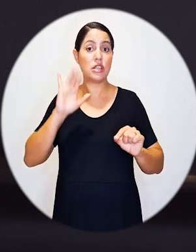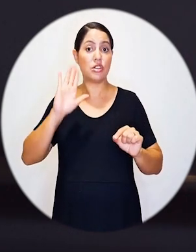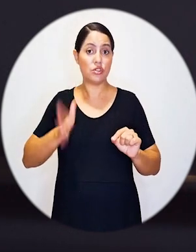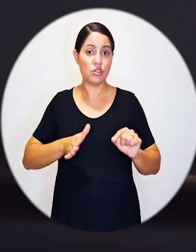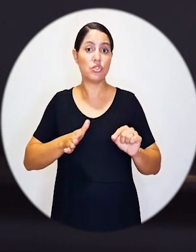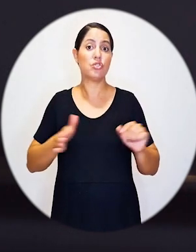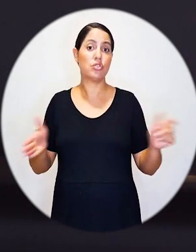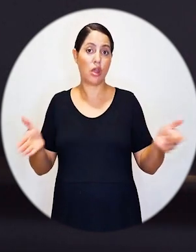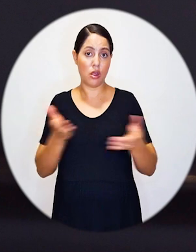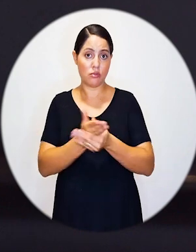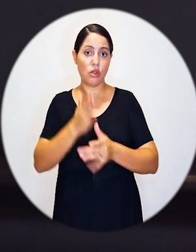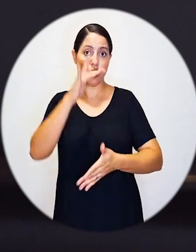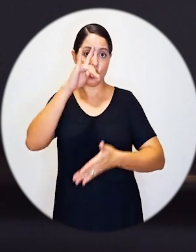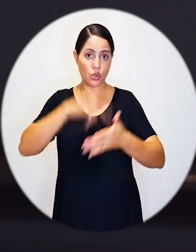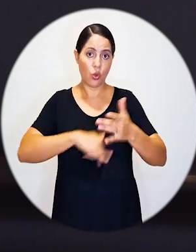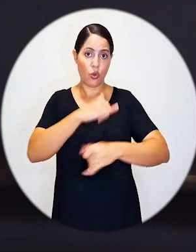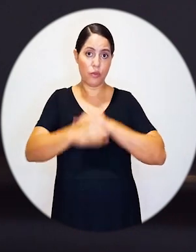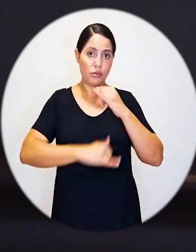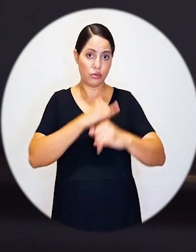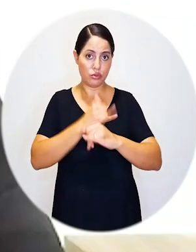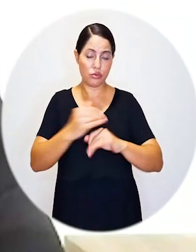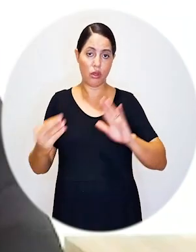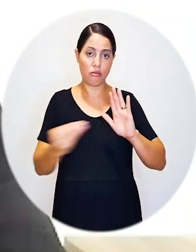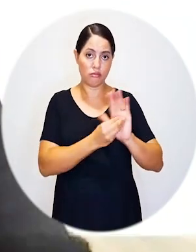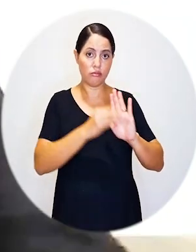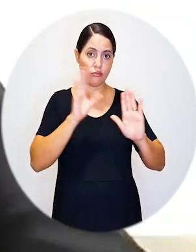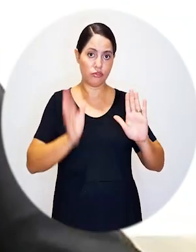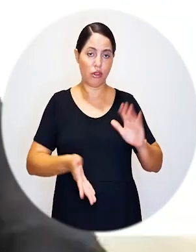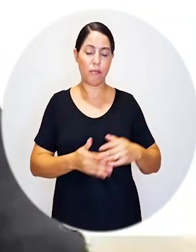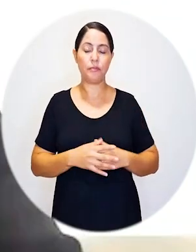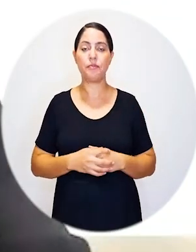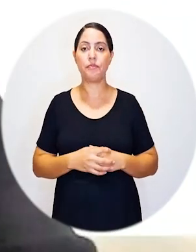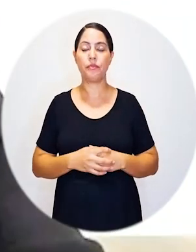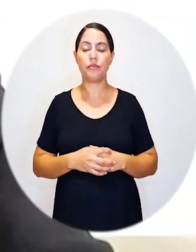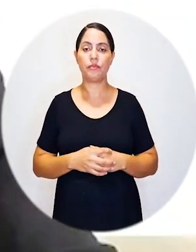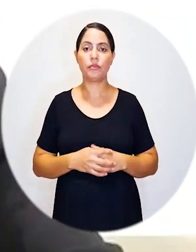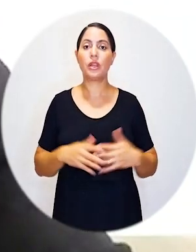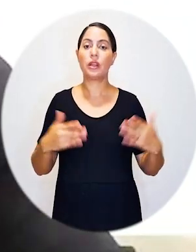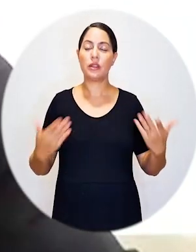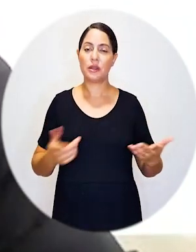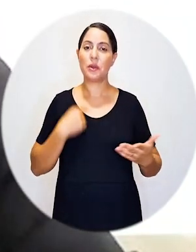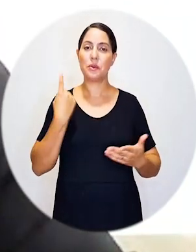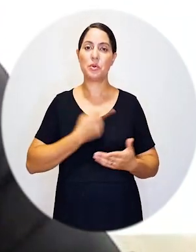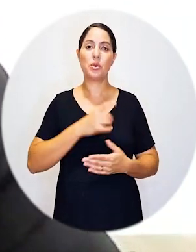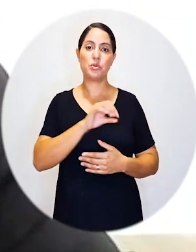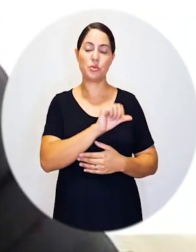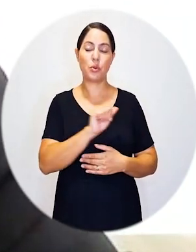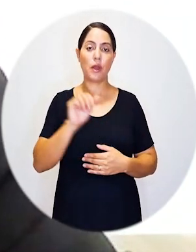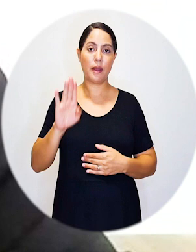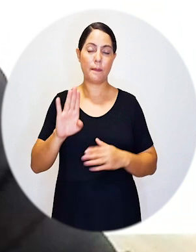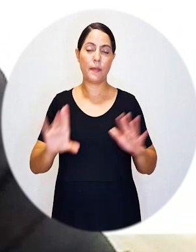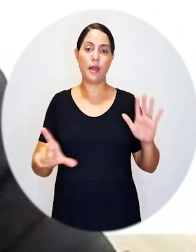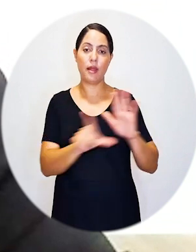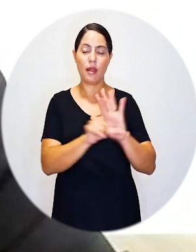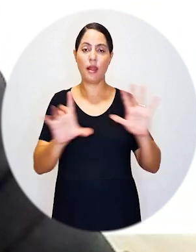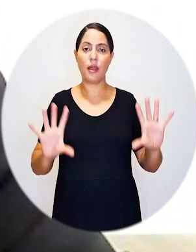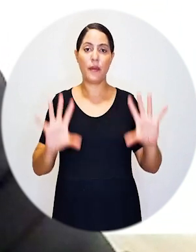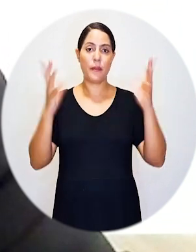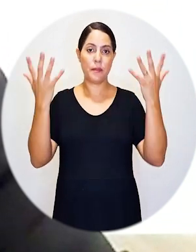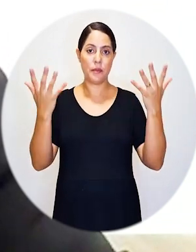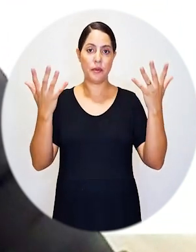caso a informação conste no processo eletrônico. A OAB comemora a publicação dessa